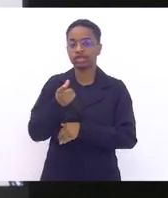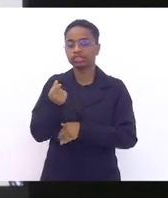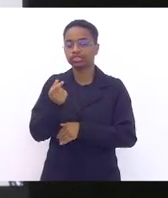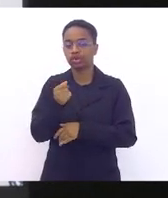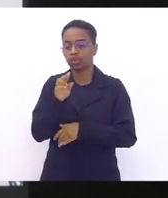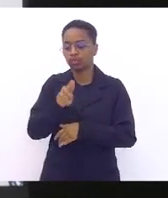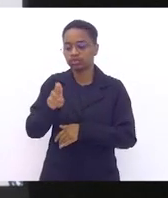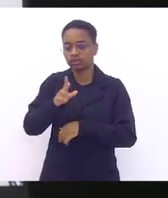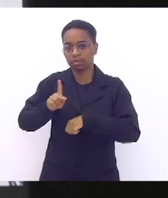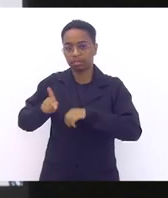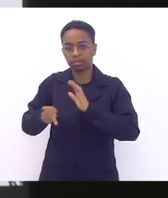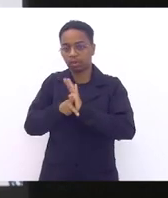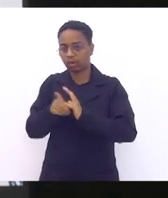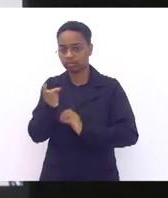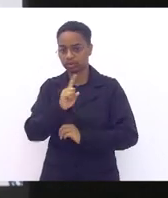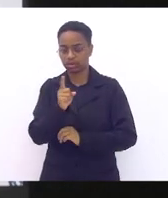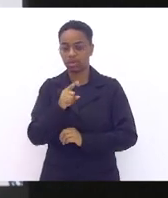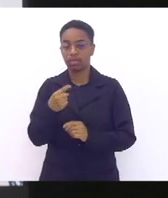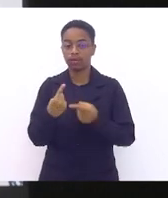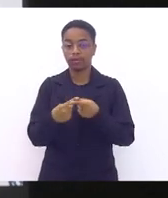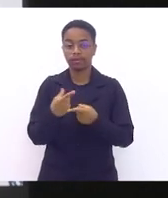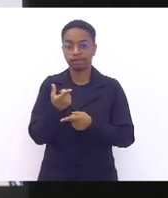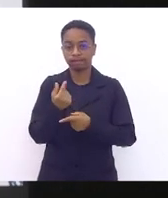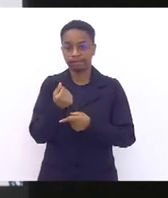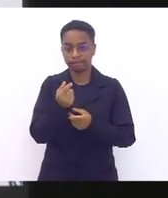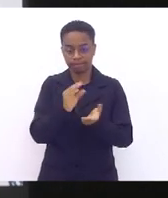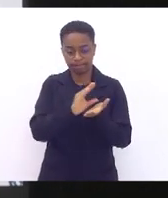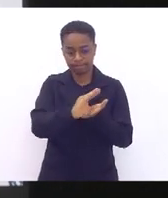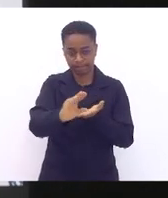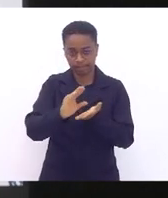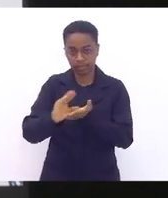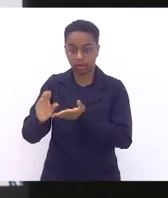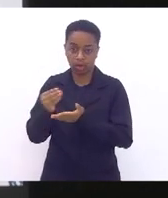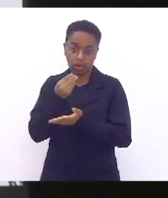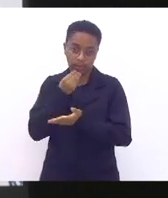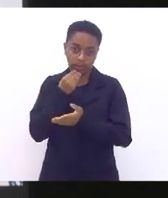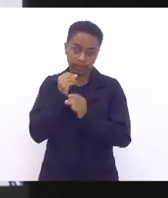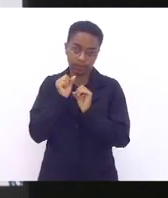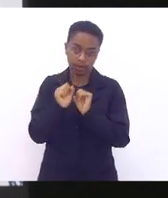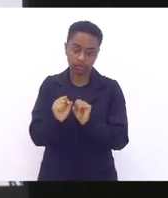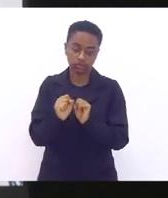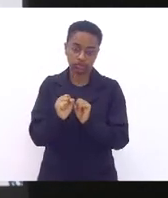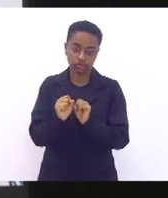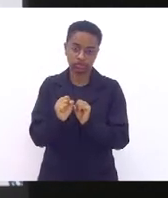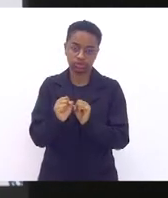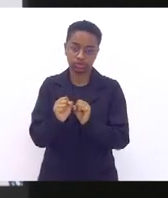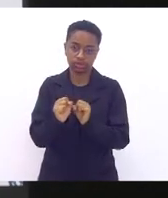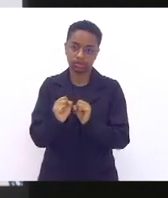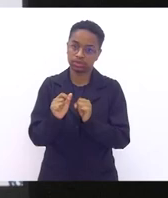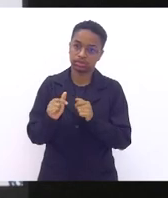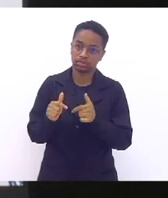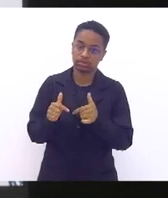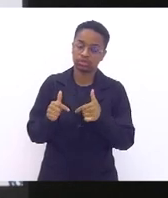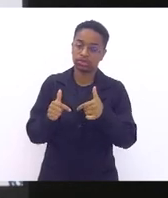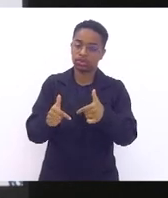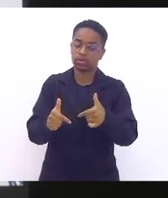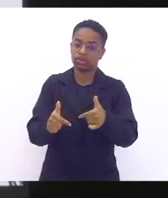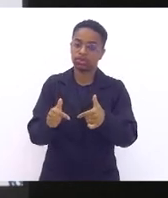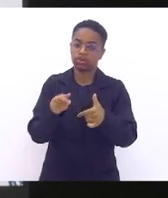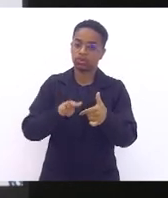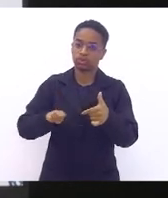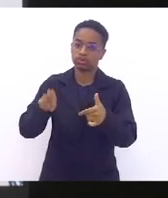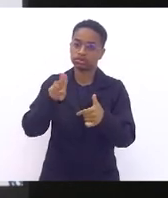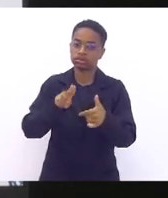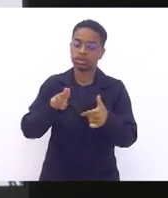ações próprias. Esses recursos poderiam, né, obviamente, chegar a atuar ou ser